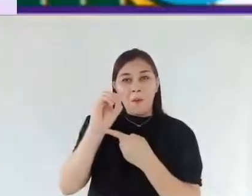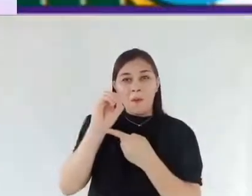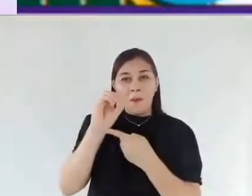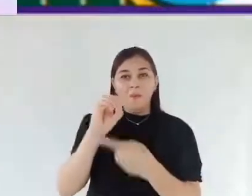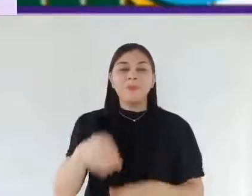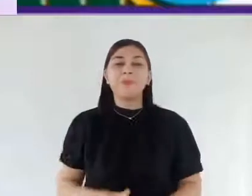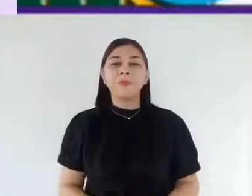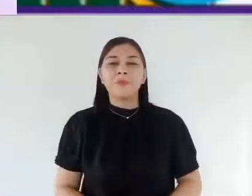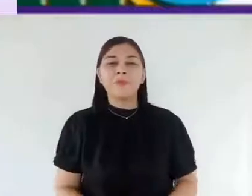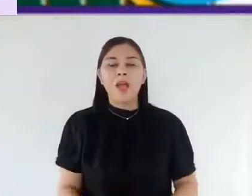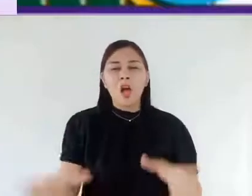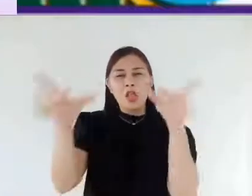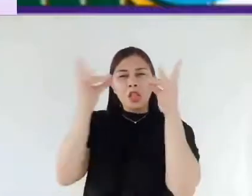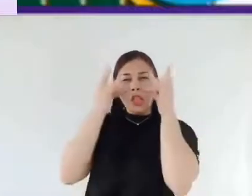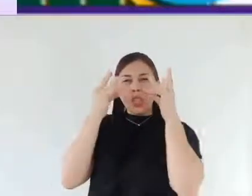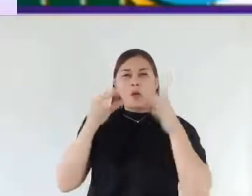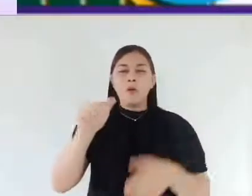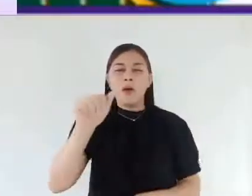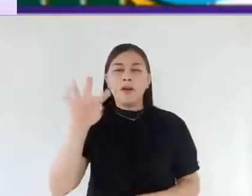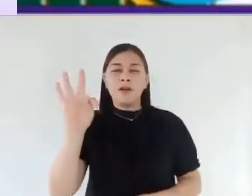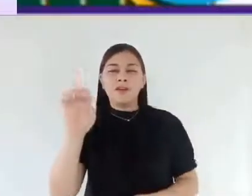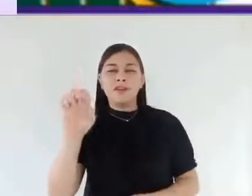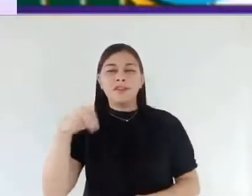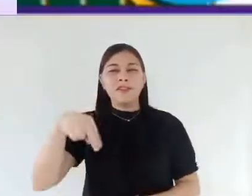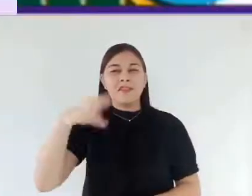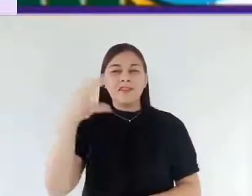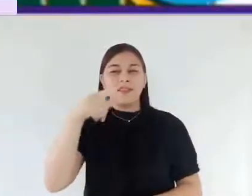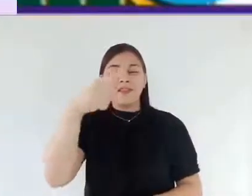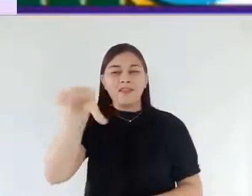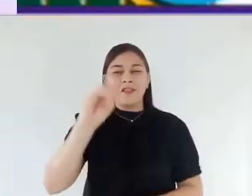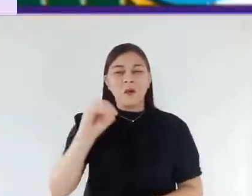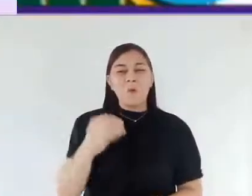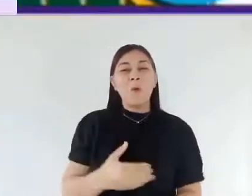Atenção começa com a letrinha A